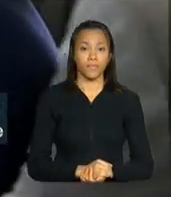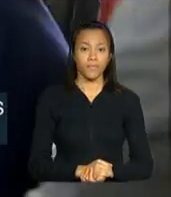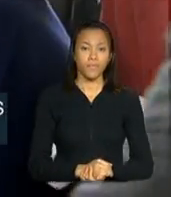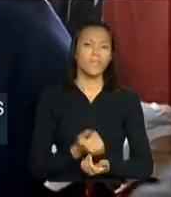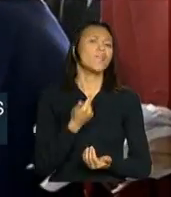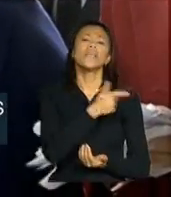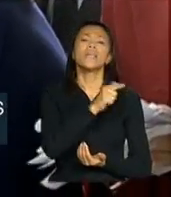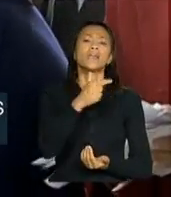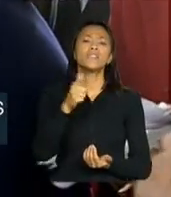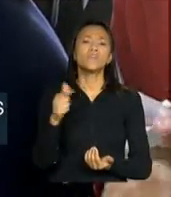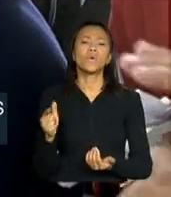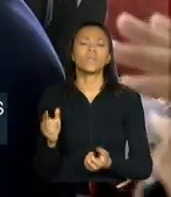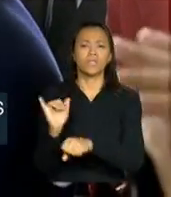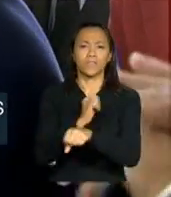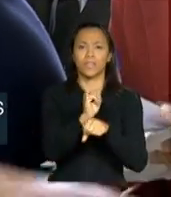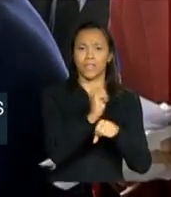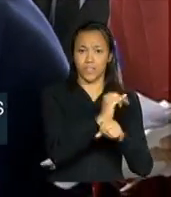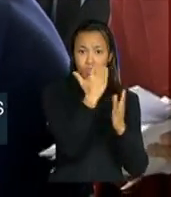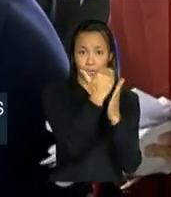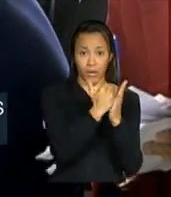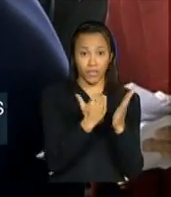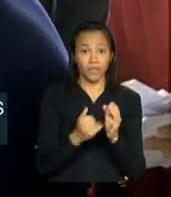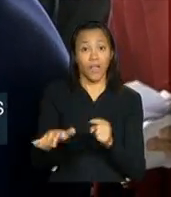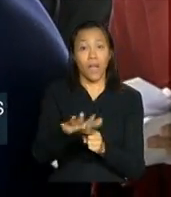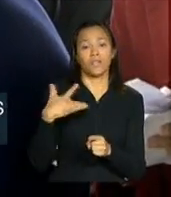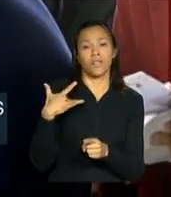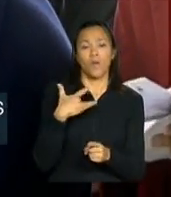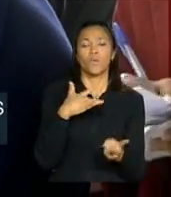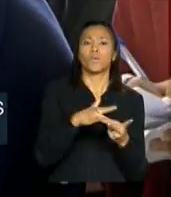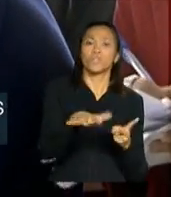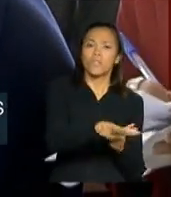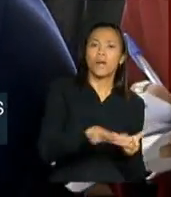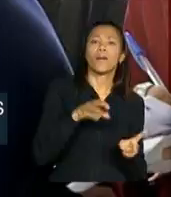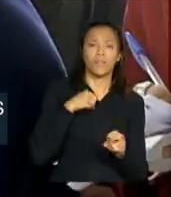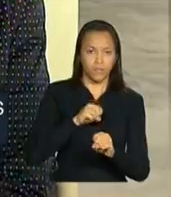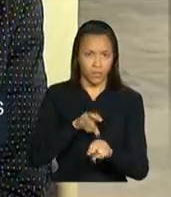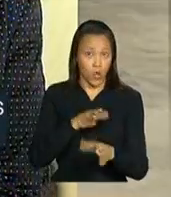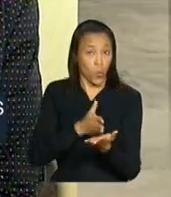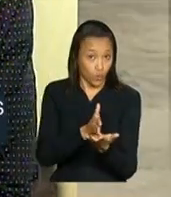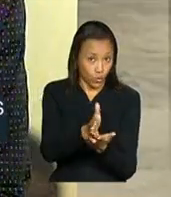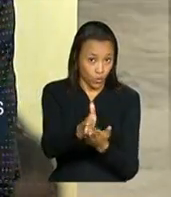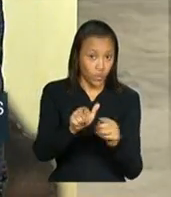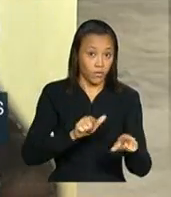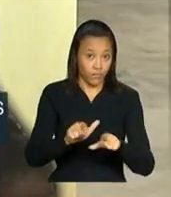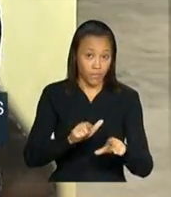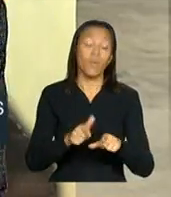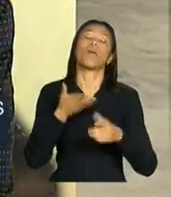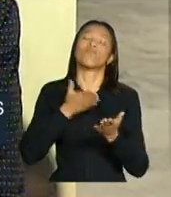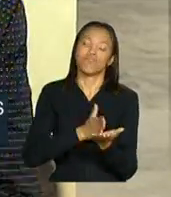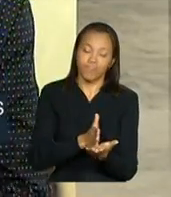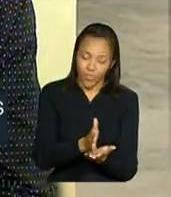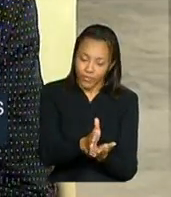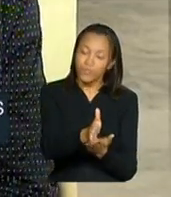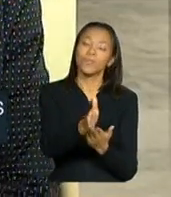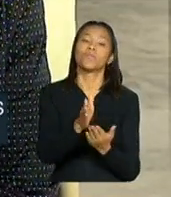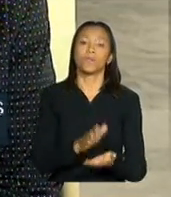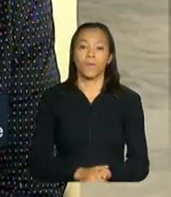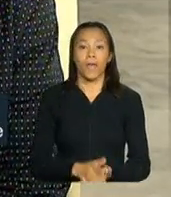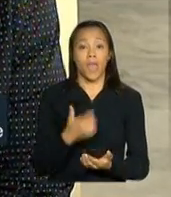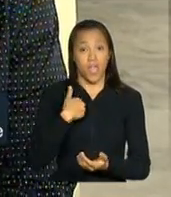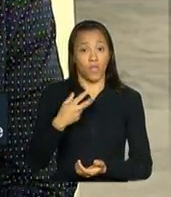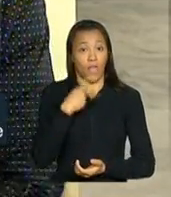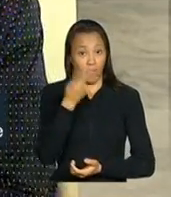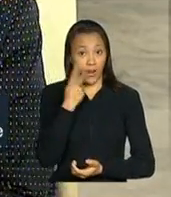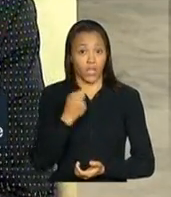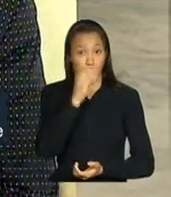outras iniciativas ministra do Brasil carinhoso na área de saúde e educação elas continuam elas continuam eh eu comentava que o